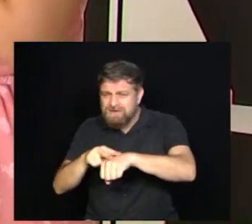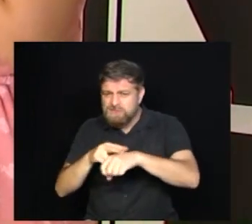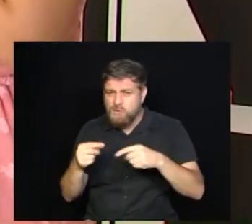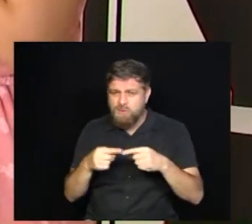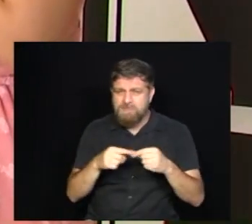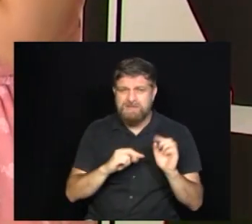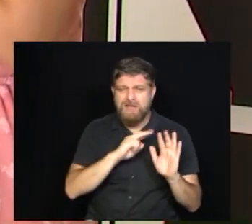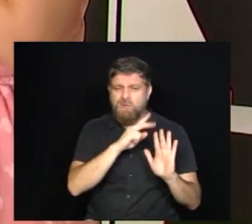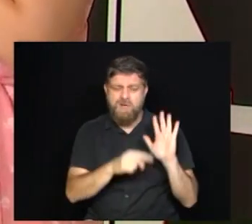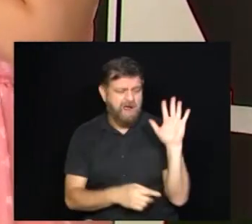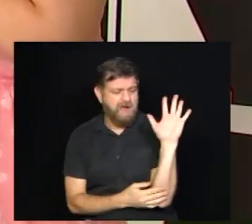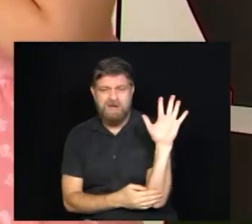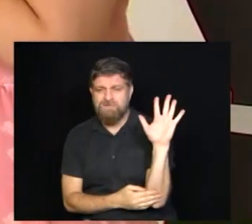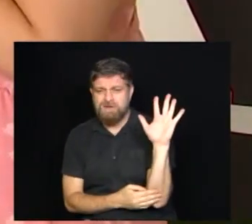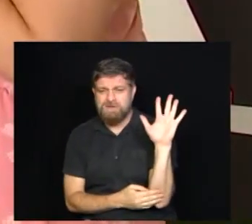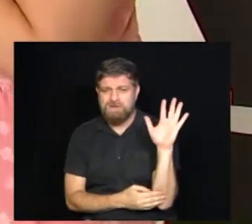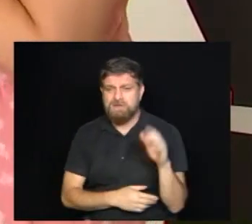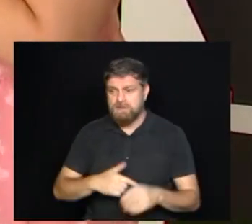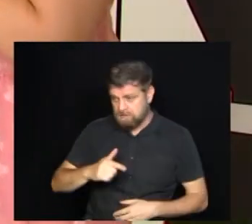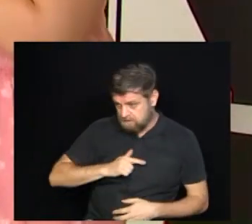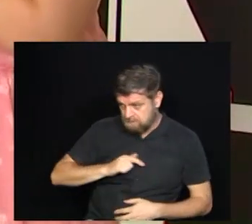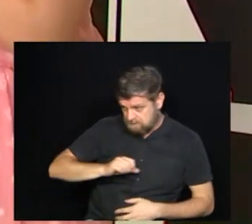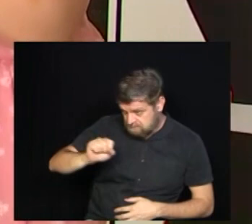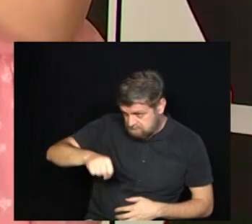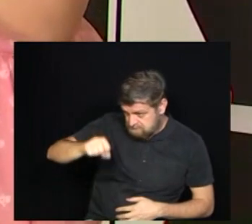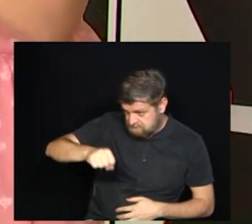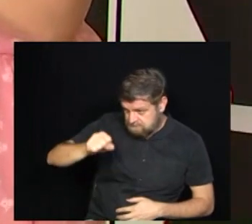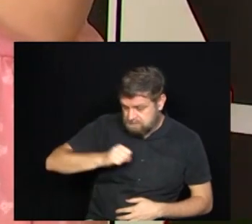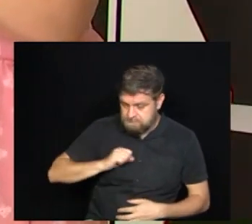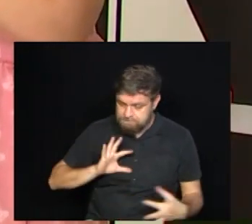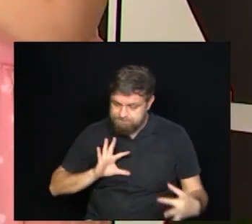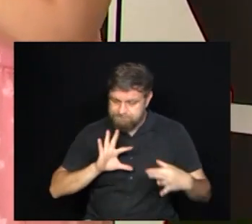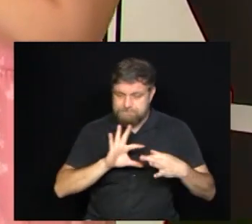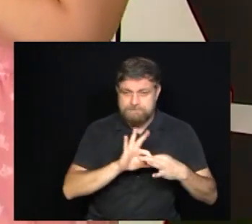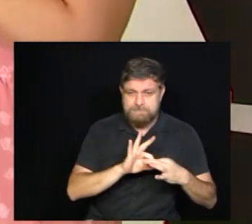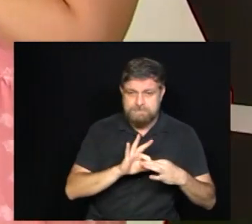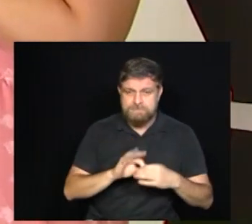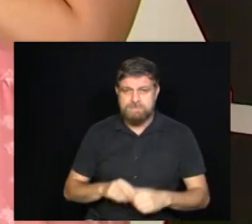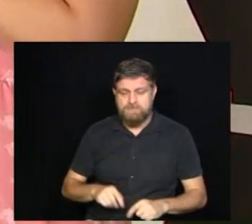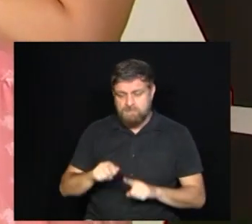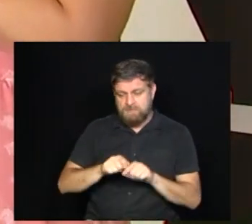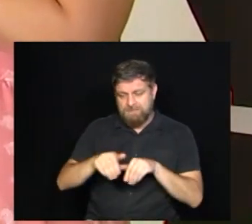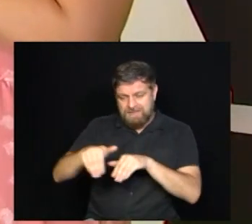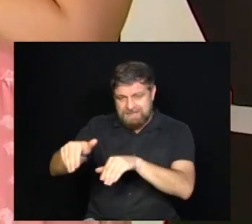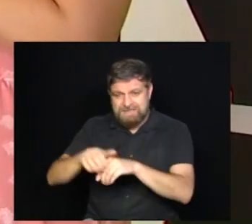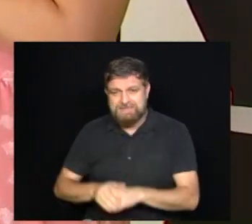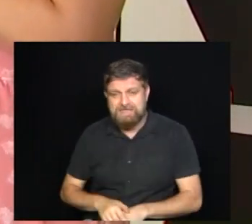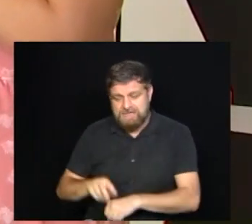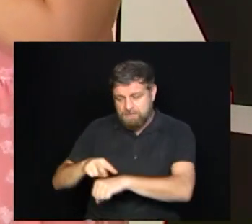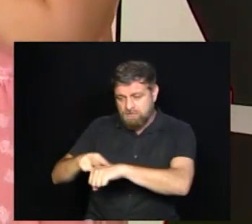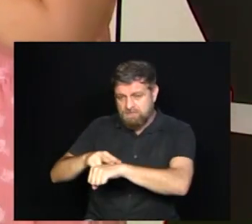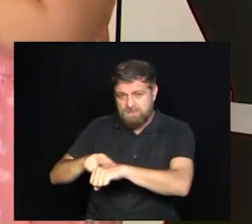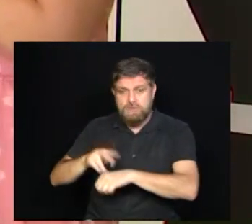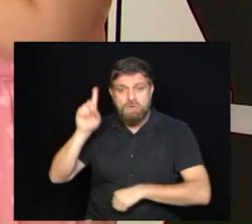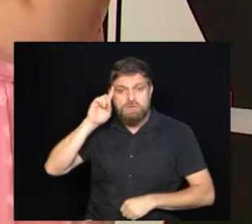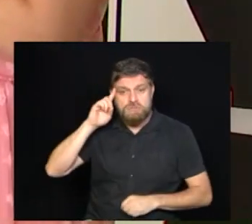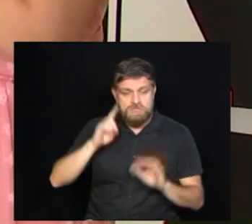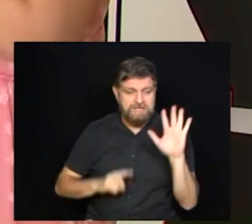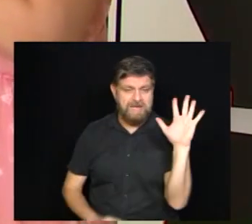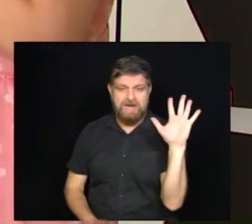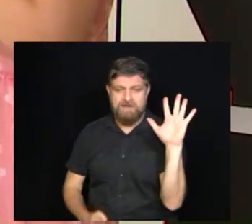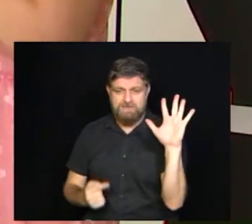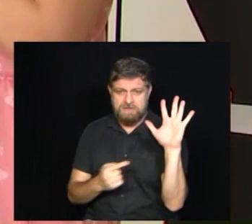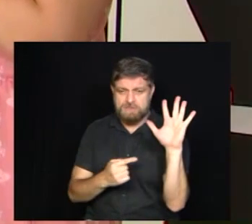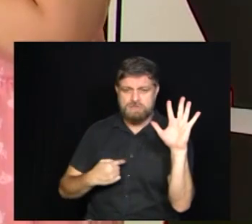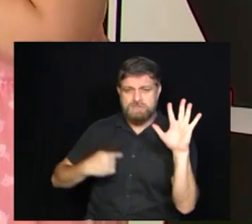que é hoje também, secretária? Isso, tem de fato uma ligação quando a gente fala de Setembro Verde e o Dia da Árvore, que a gente pensa que seja